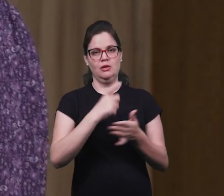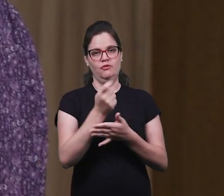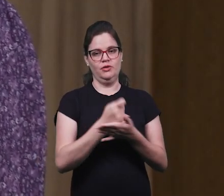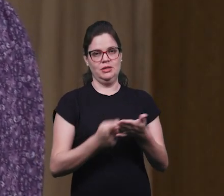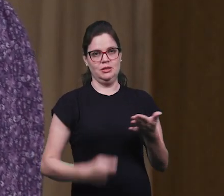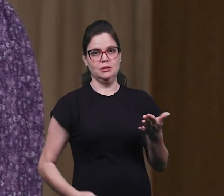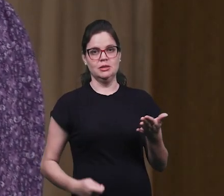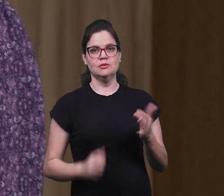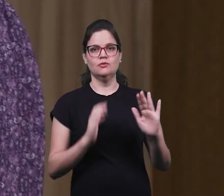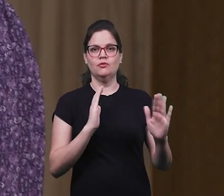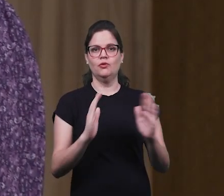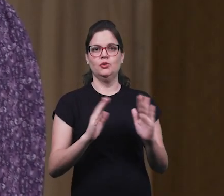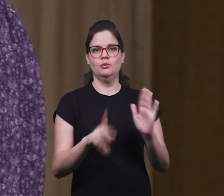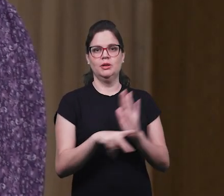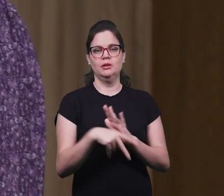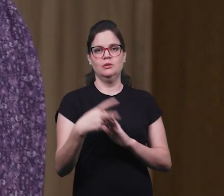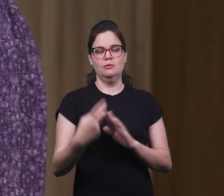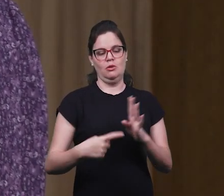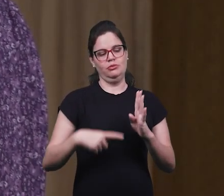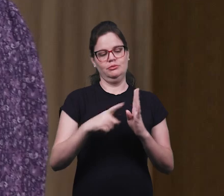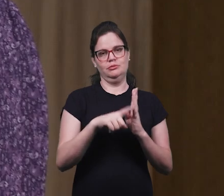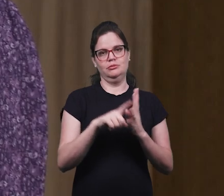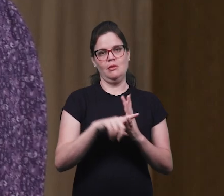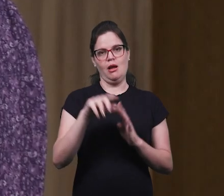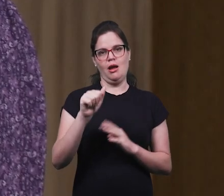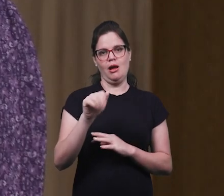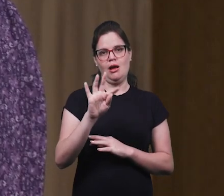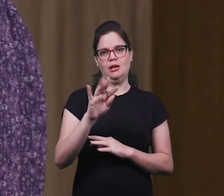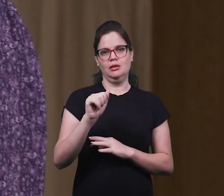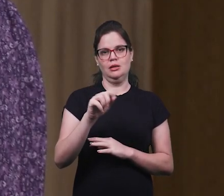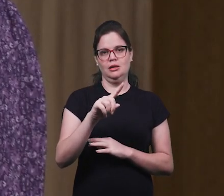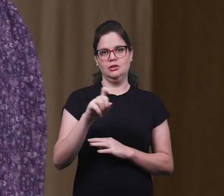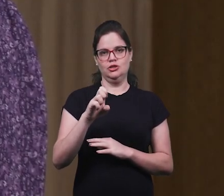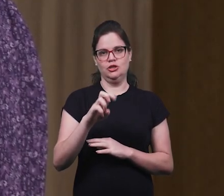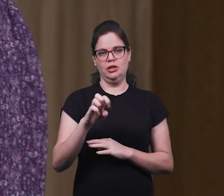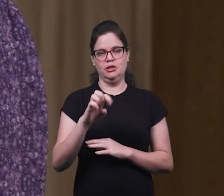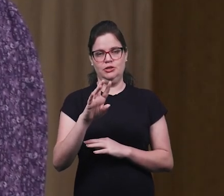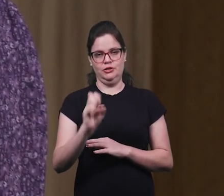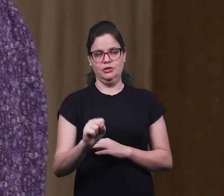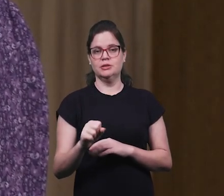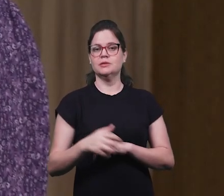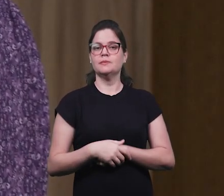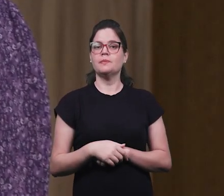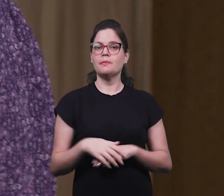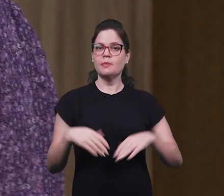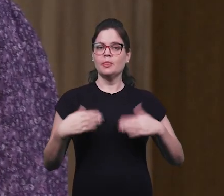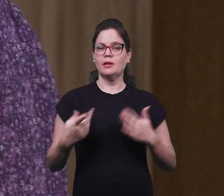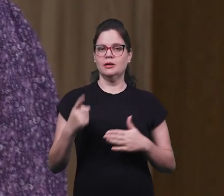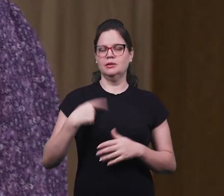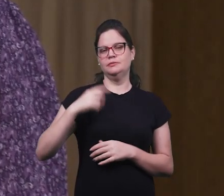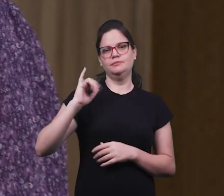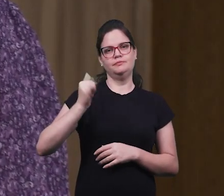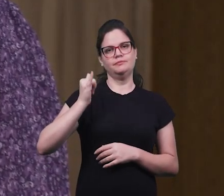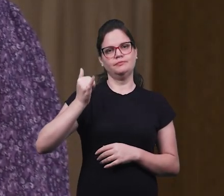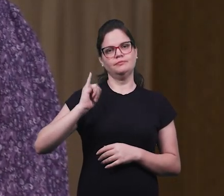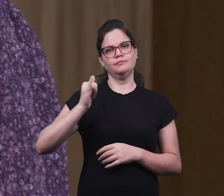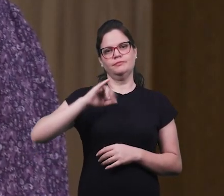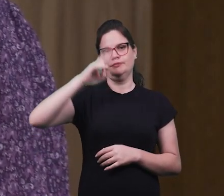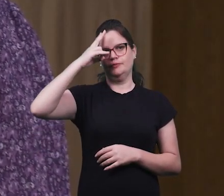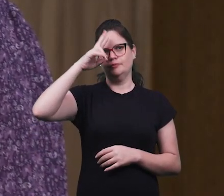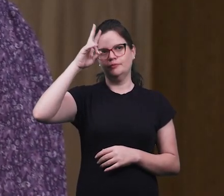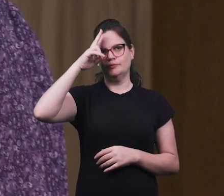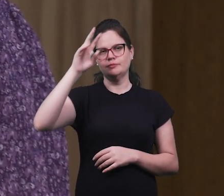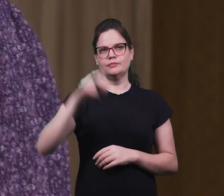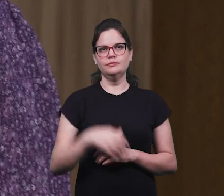do Artaxerxes. Então, ele conta toda essa história porque